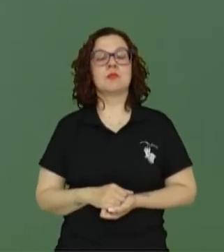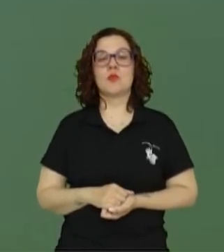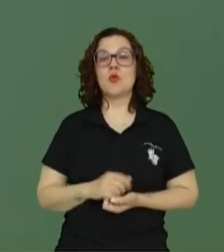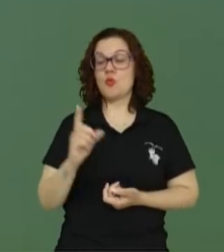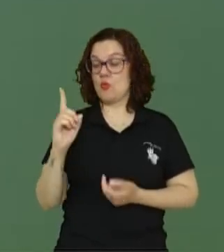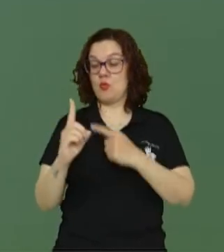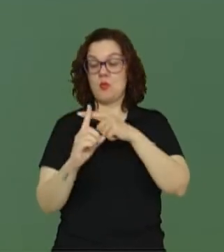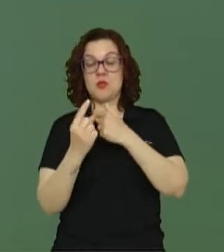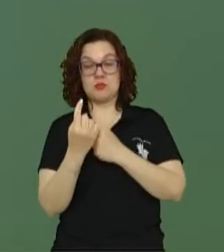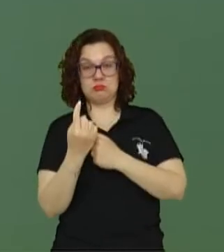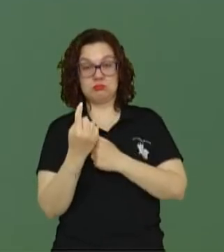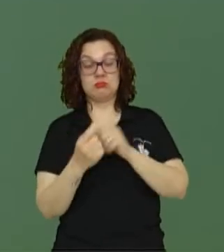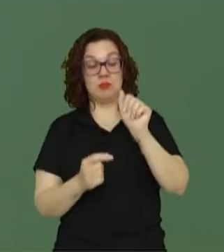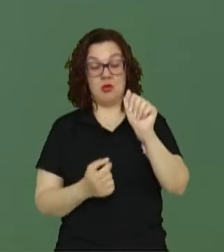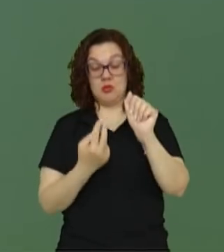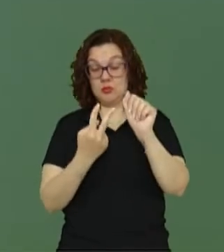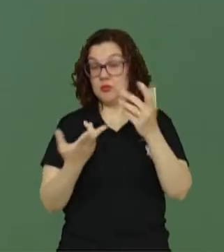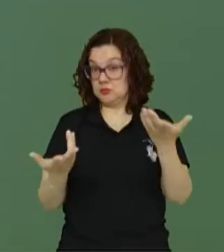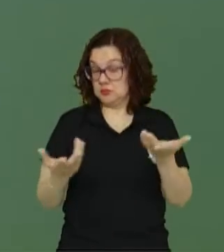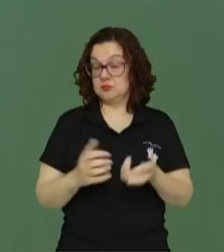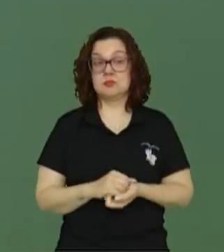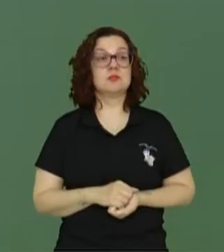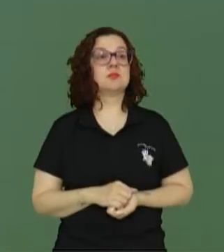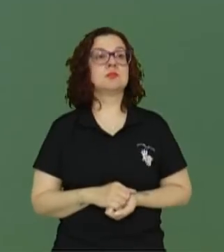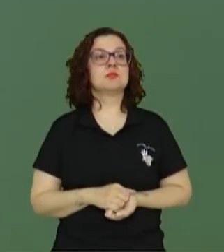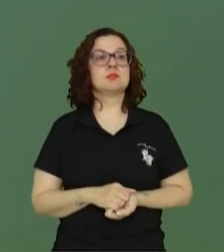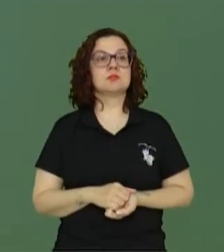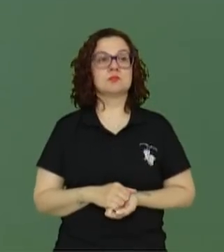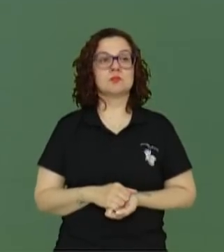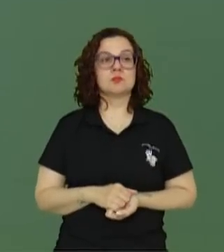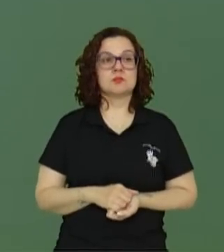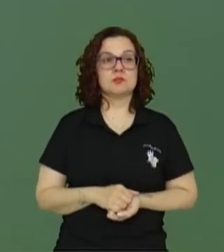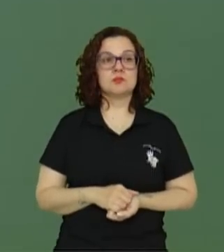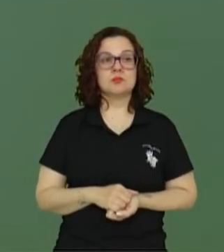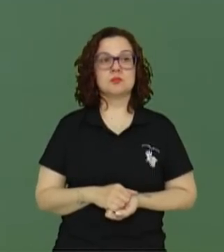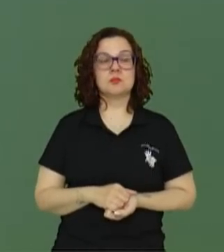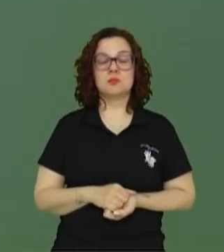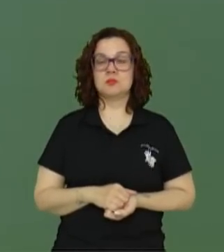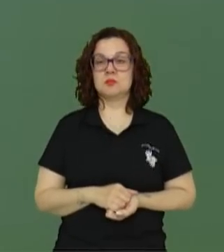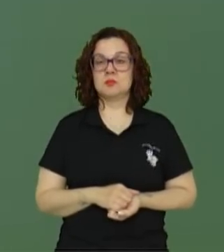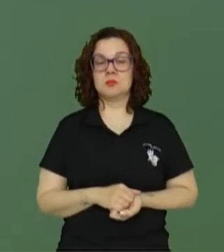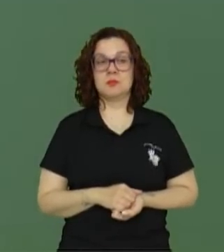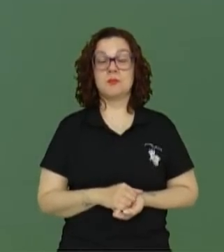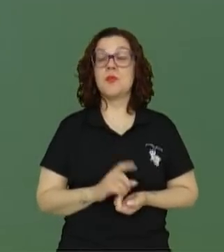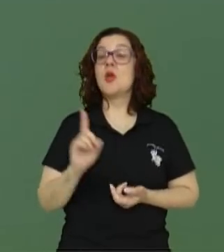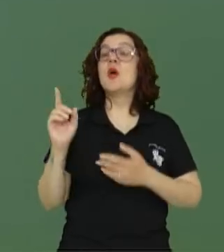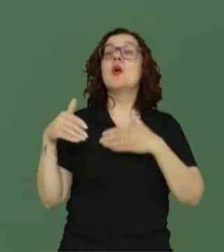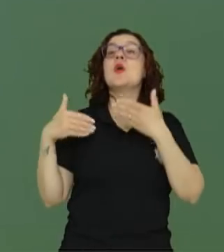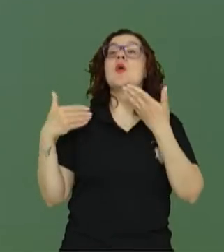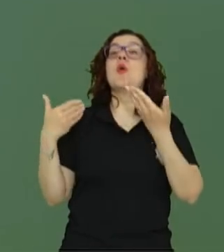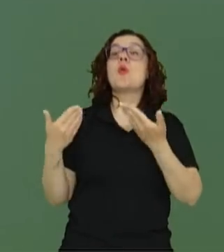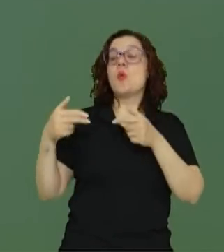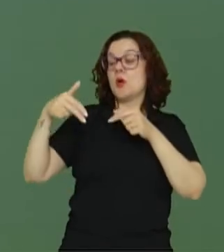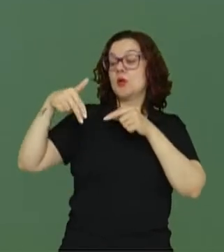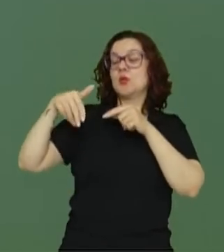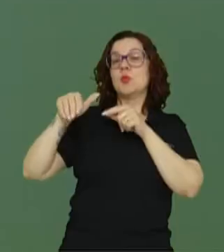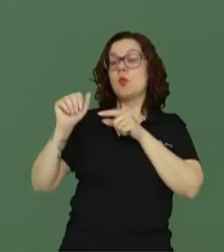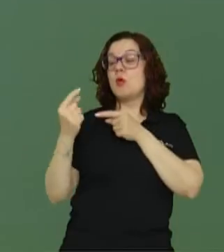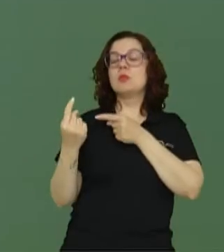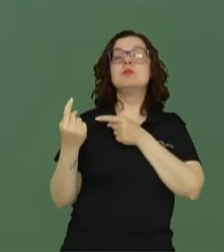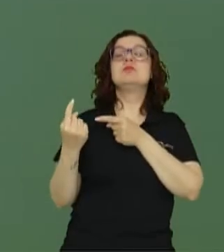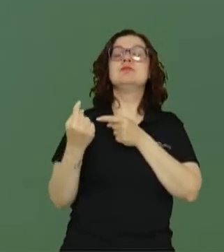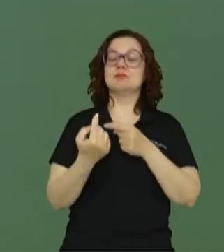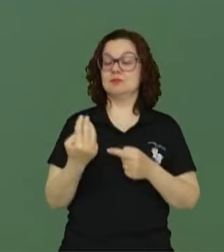A1 mais 1 vai virar meu A2. A2 igual a 4 mais... Quanto vale meu